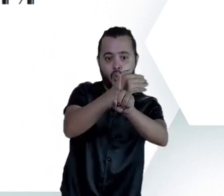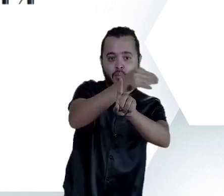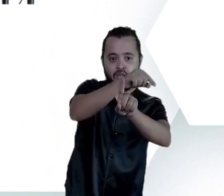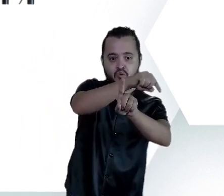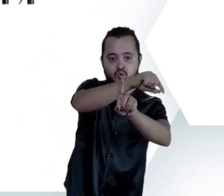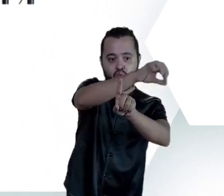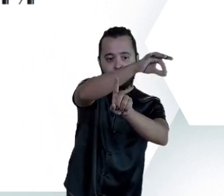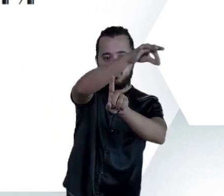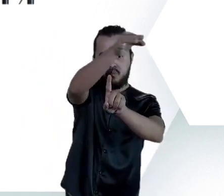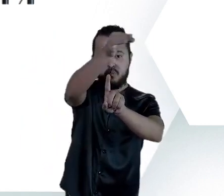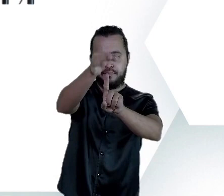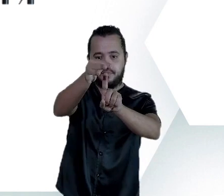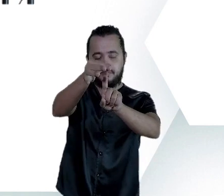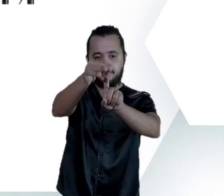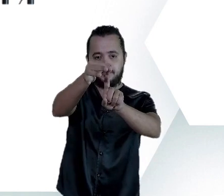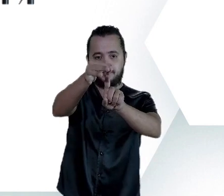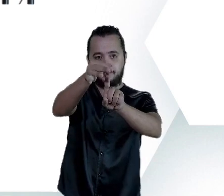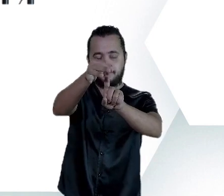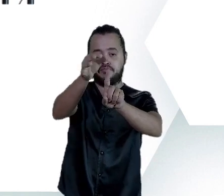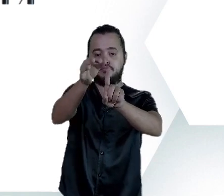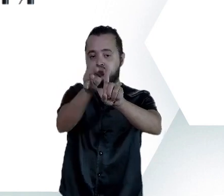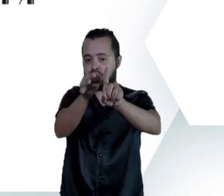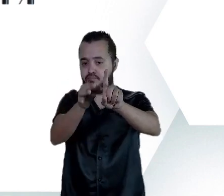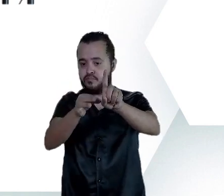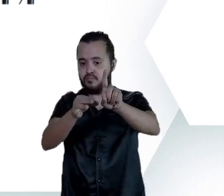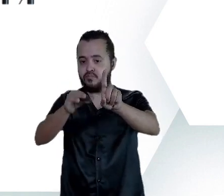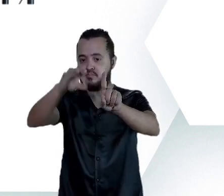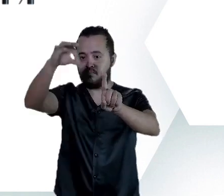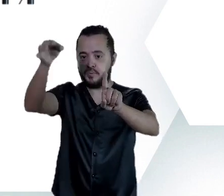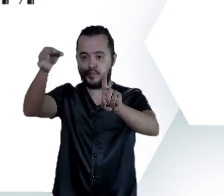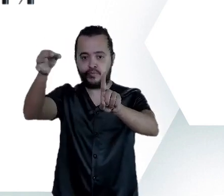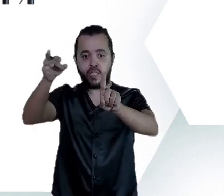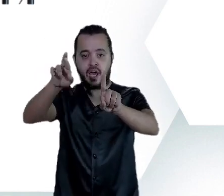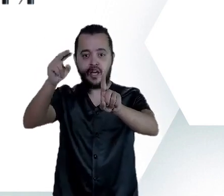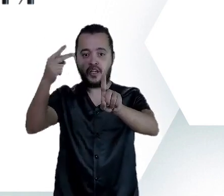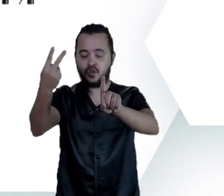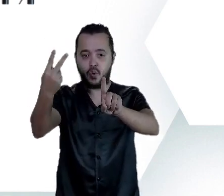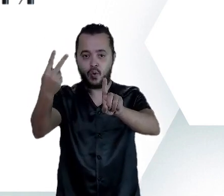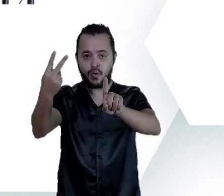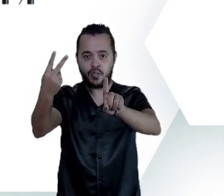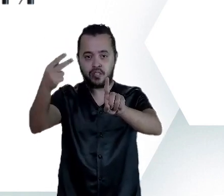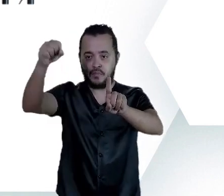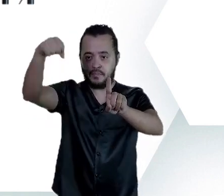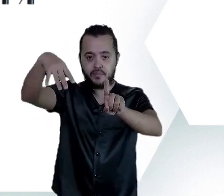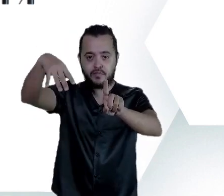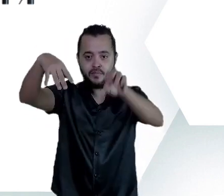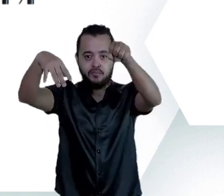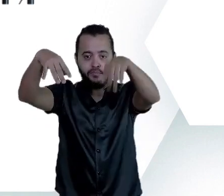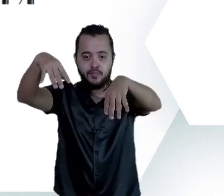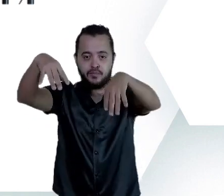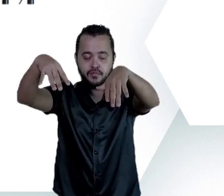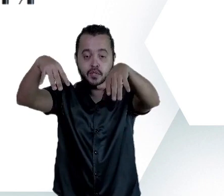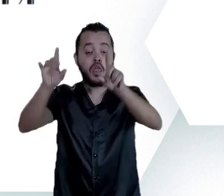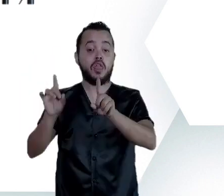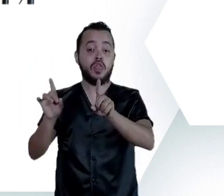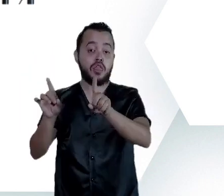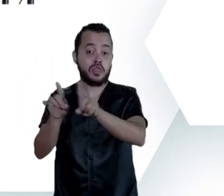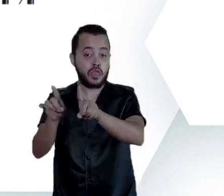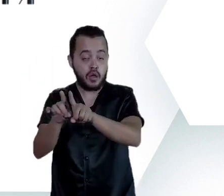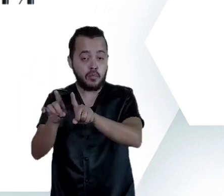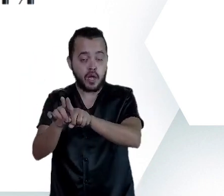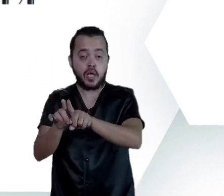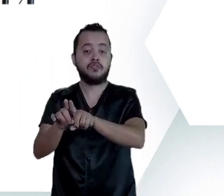inicial, dela, interligo na parte inicial de R2, da minha lâmpada 2. Interligo também na